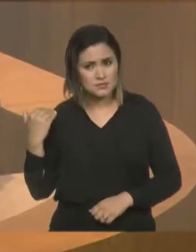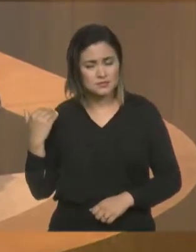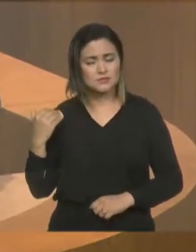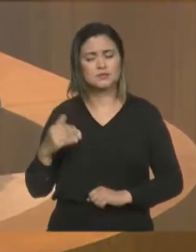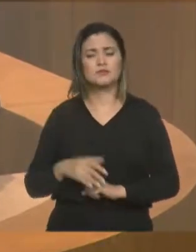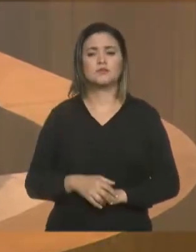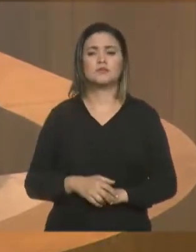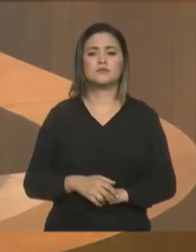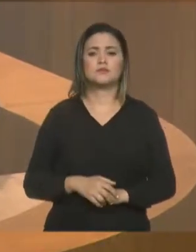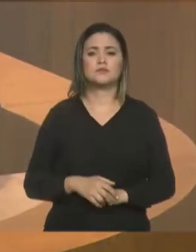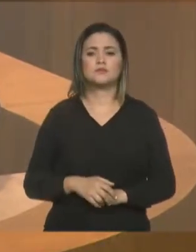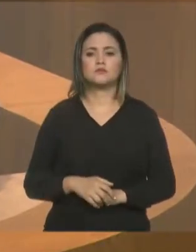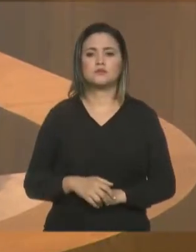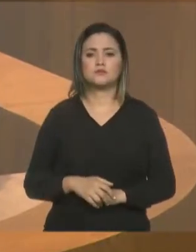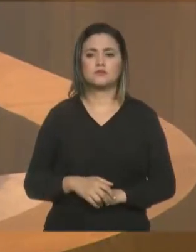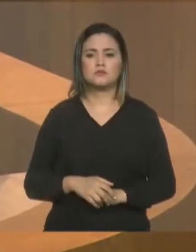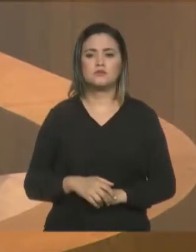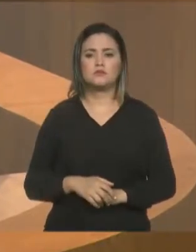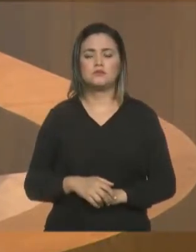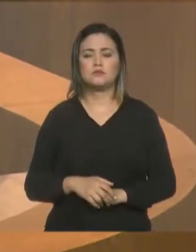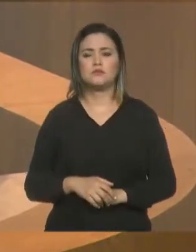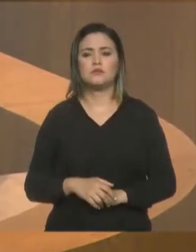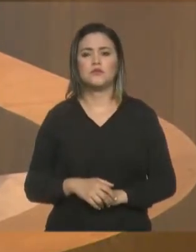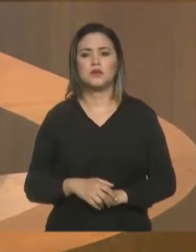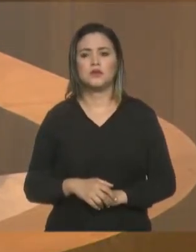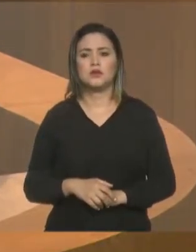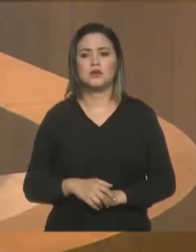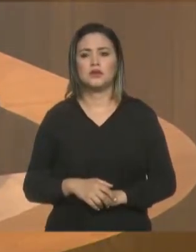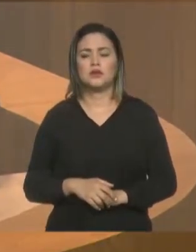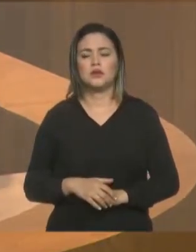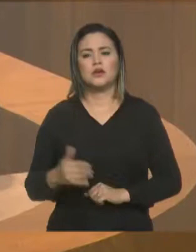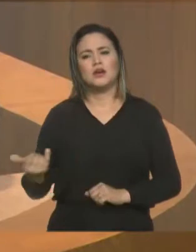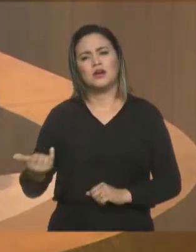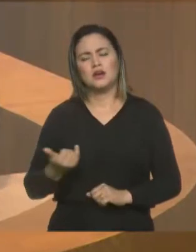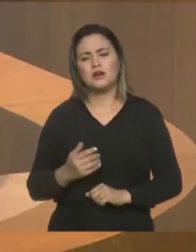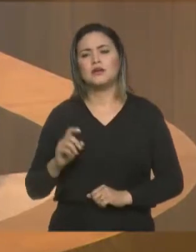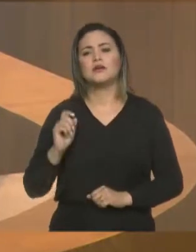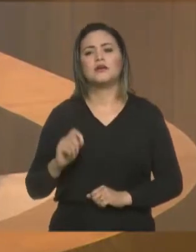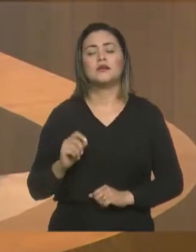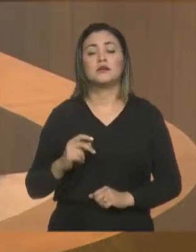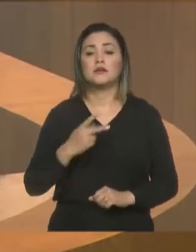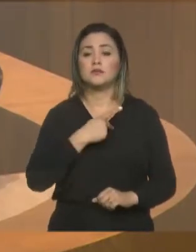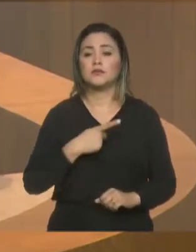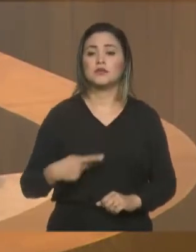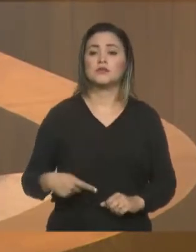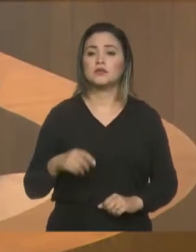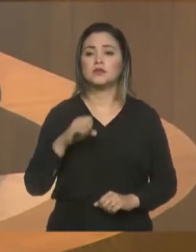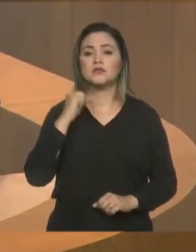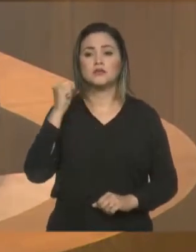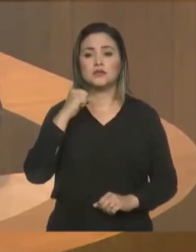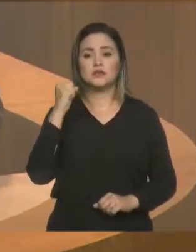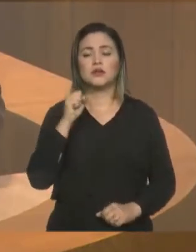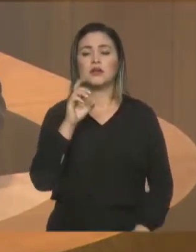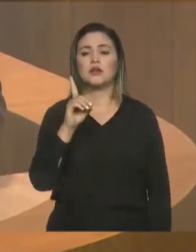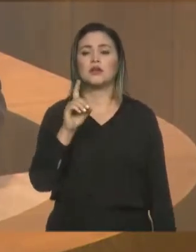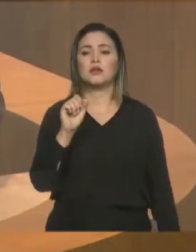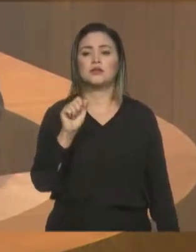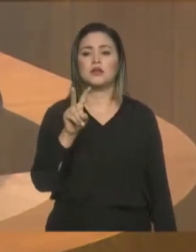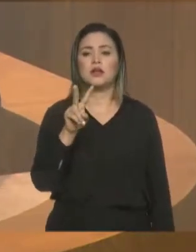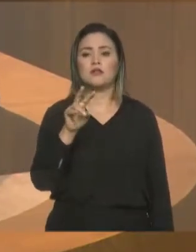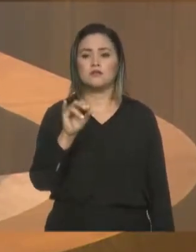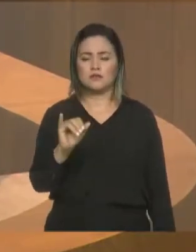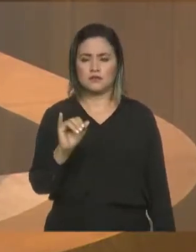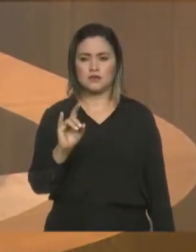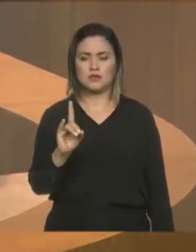Na última quinta-feira, eu fui informado que o presidente do Senado, Davi Alcolumbre,